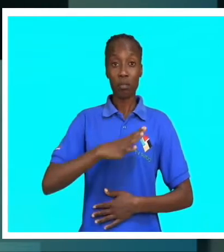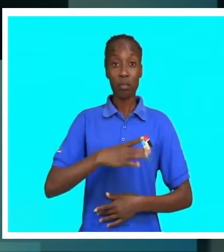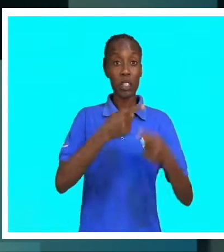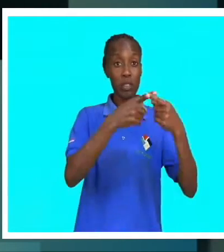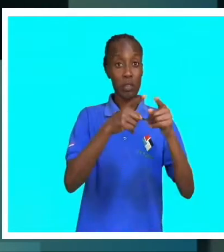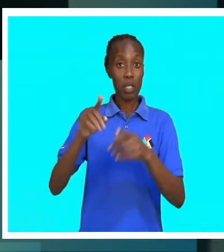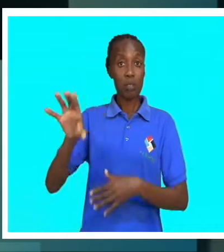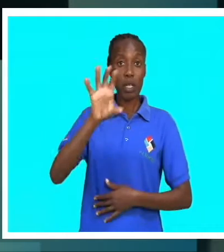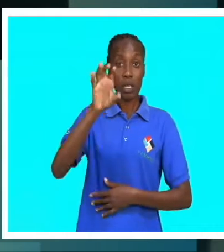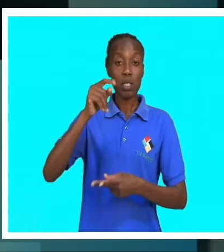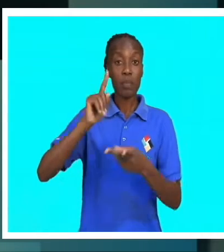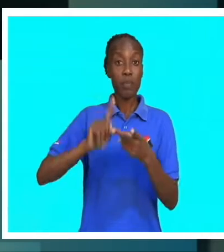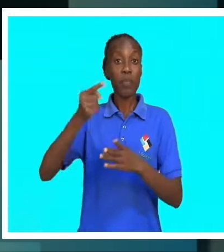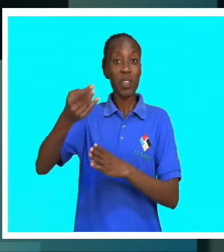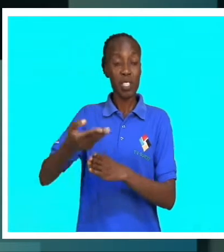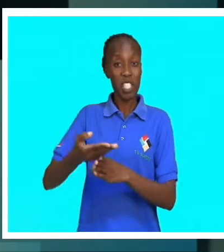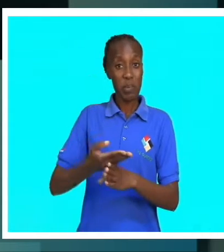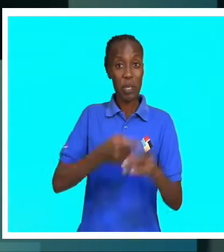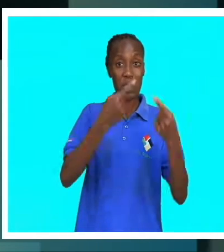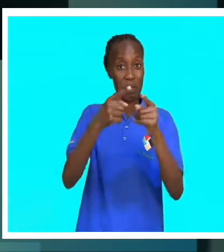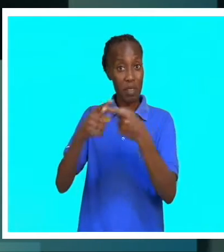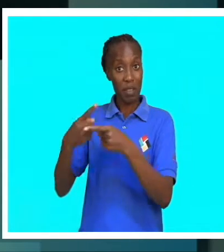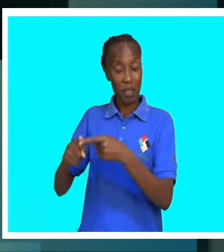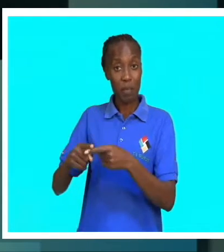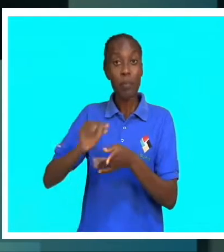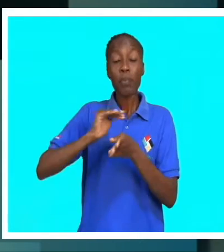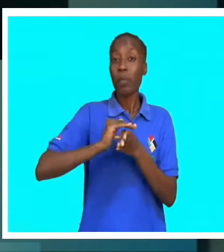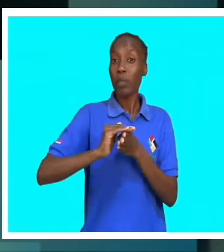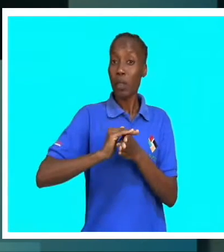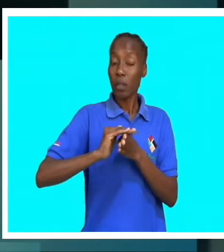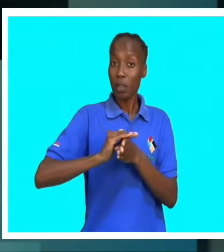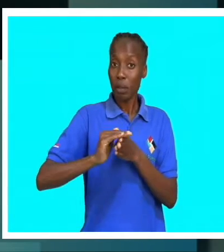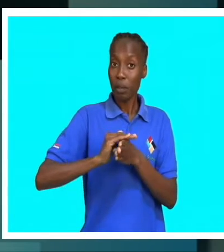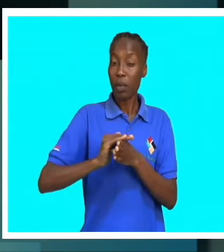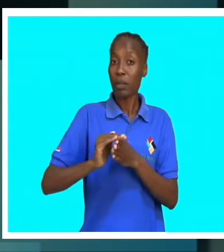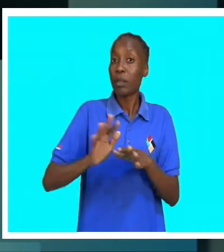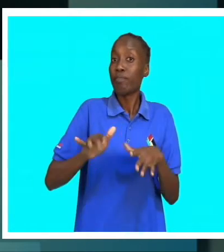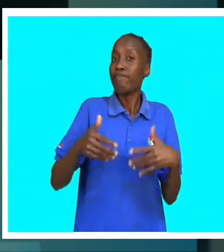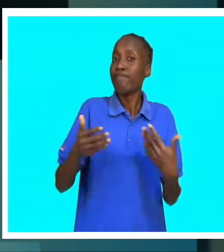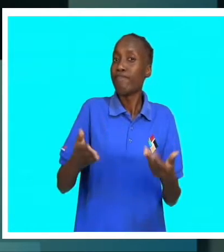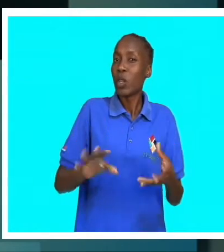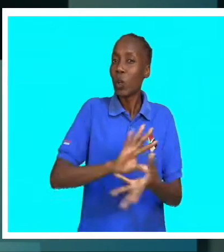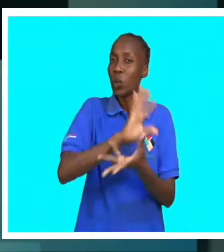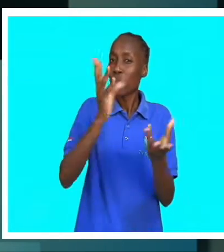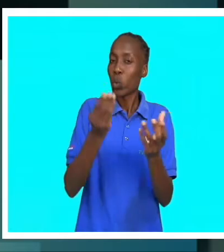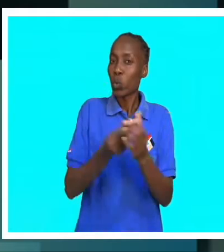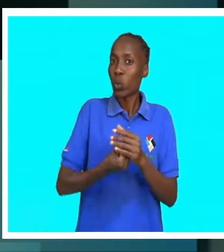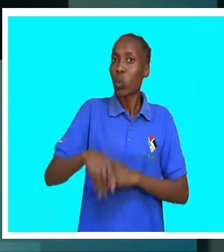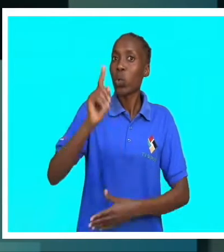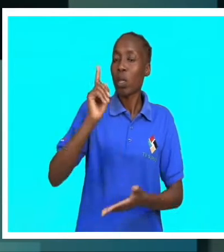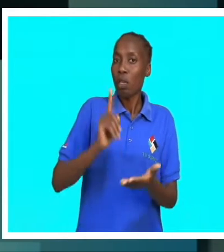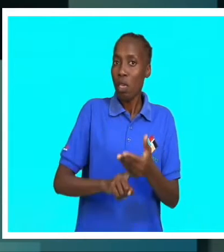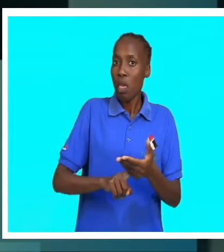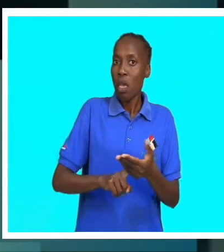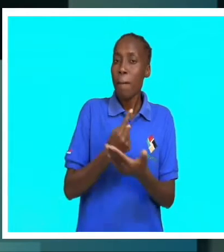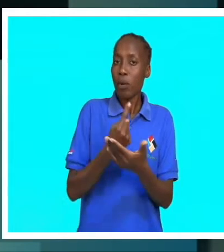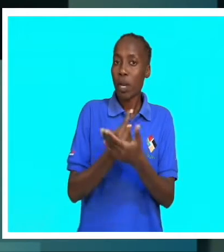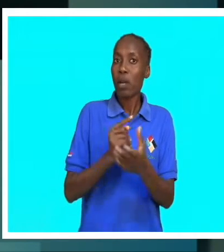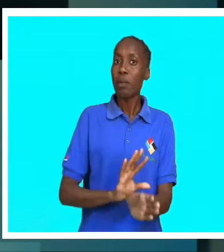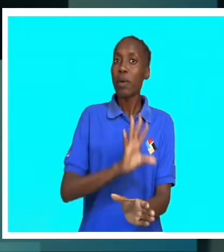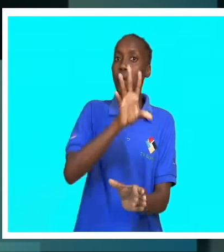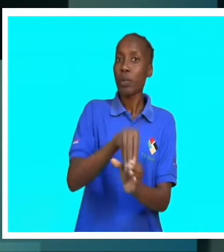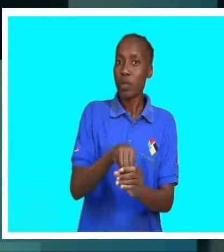diferentes países com diferentes realidades, estágio na implementação de tudo que são dispositivos para a inclusão